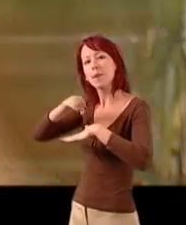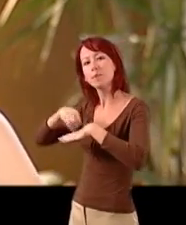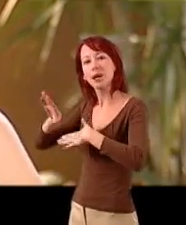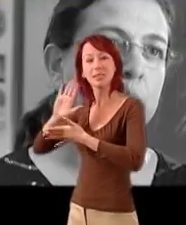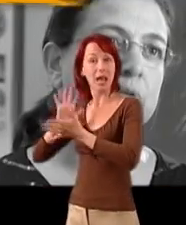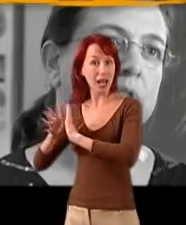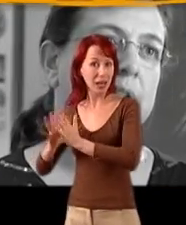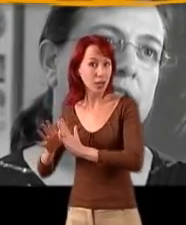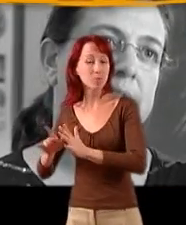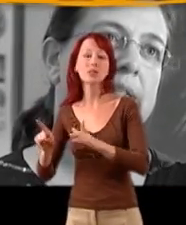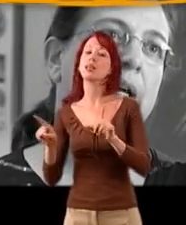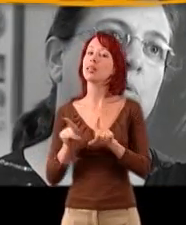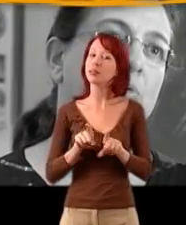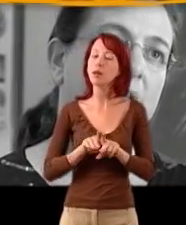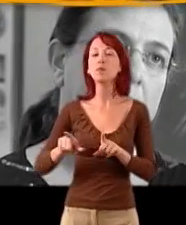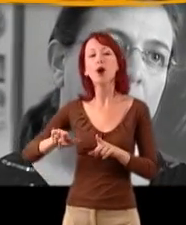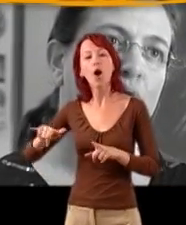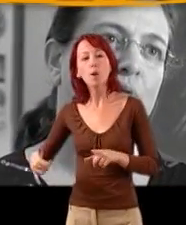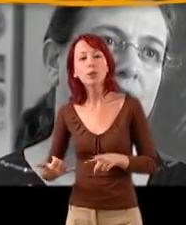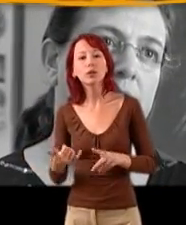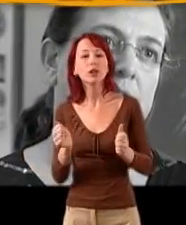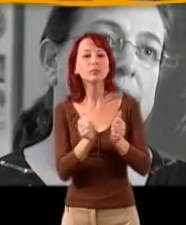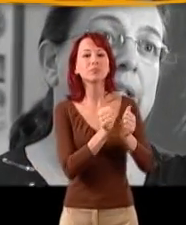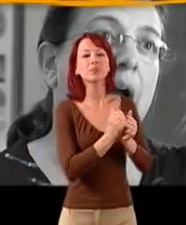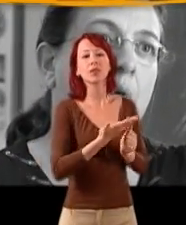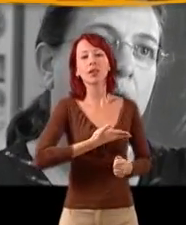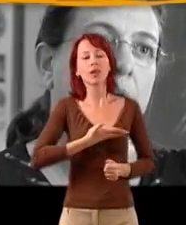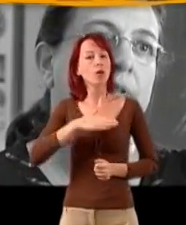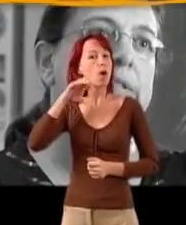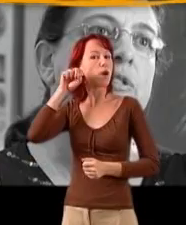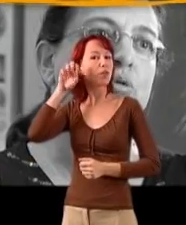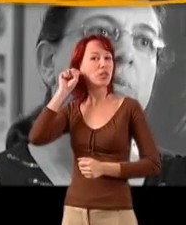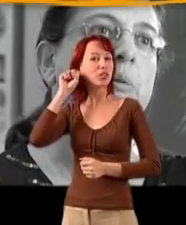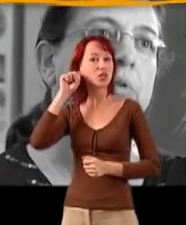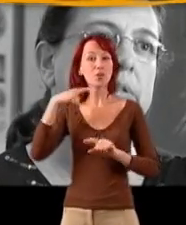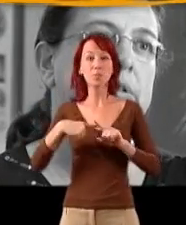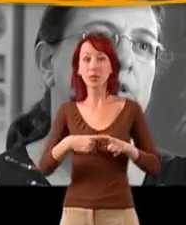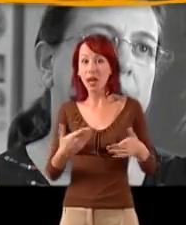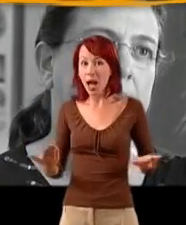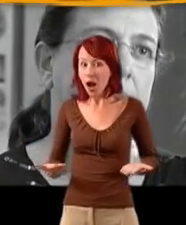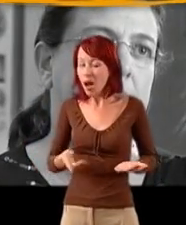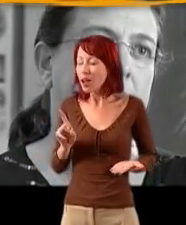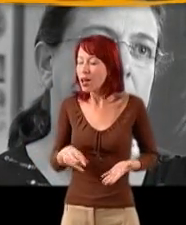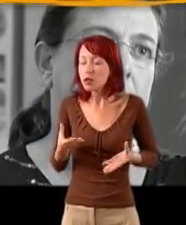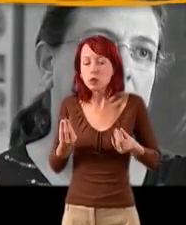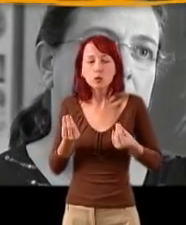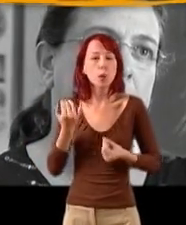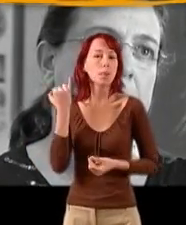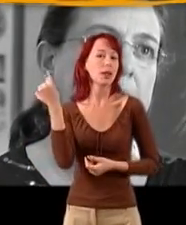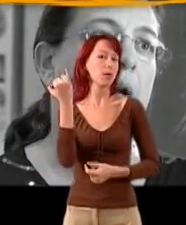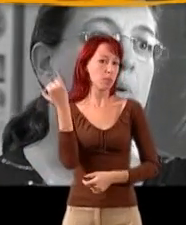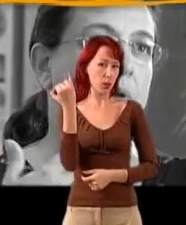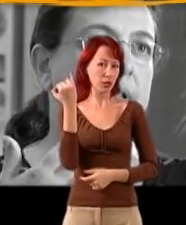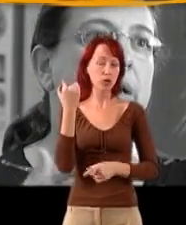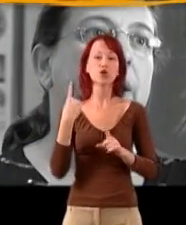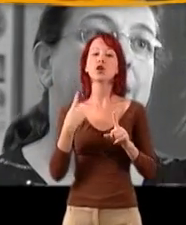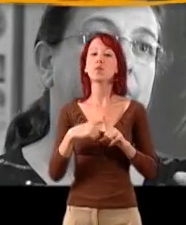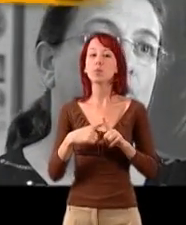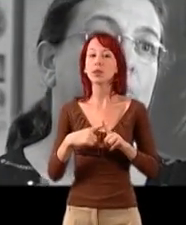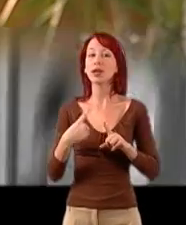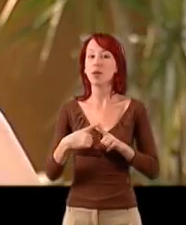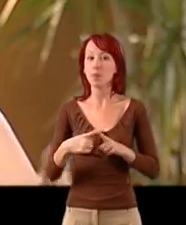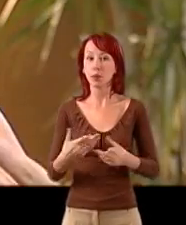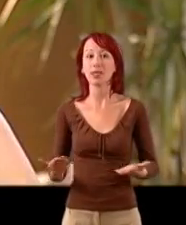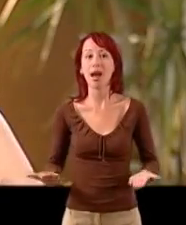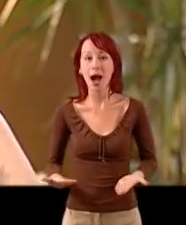Libras, e tem a oportunidade de estar com os amigos ouvintes, que agora vai ser super importante para ele, né, porque agora ele